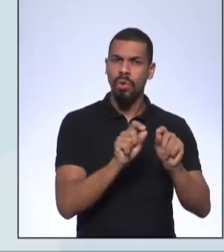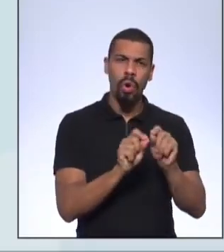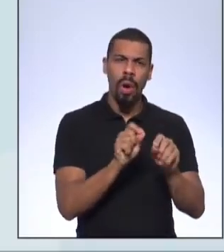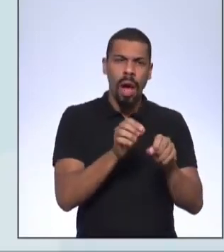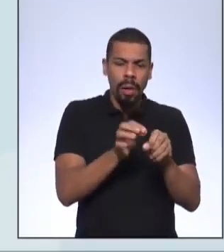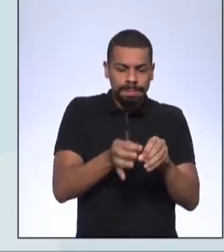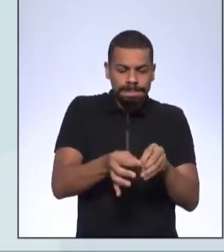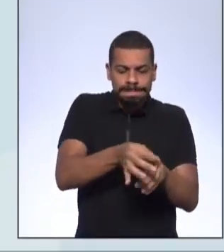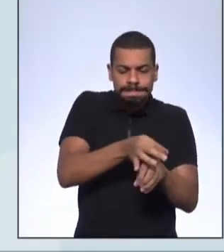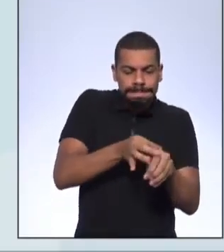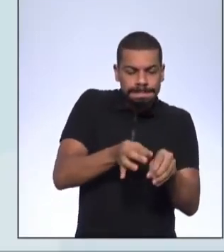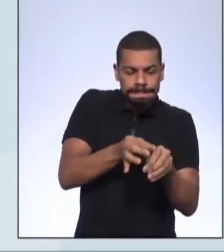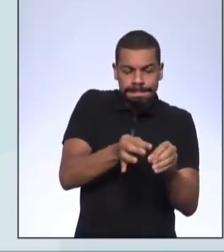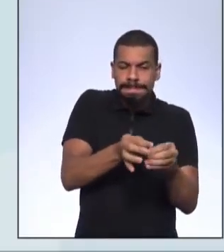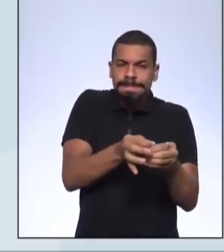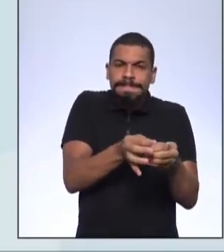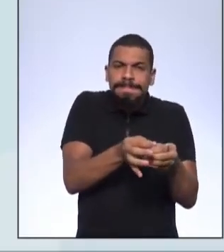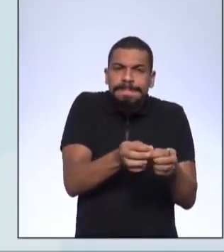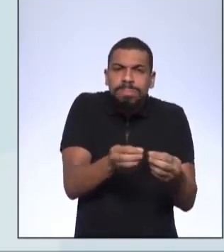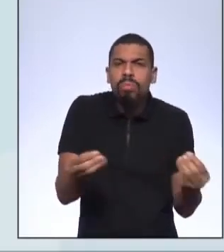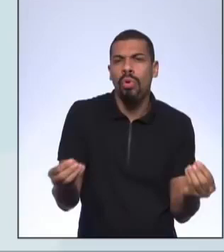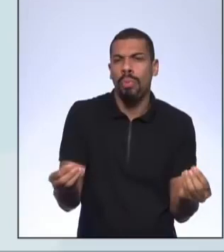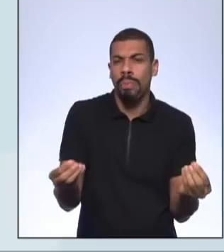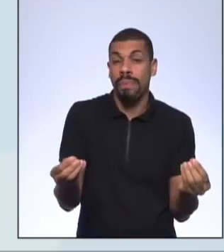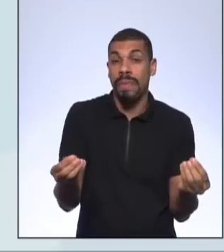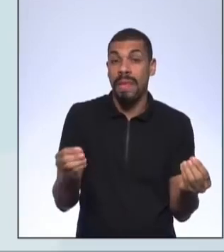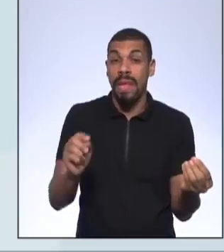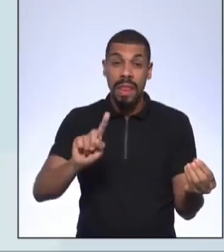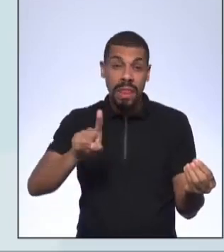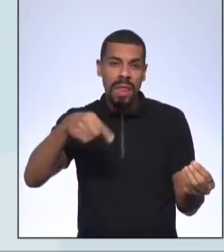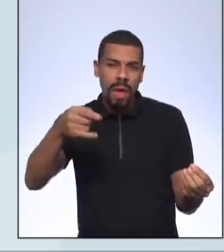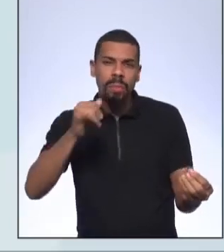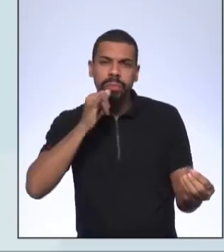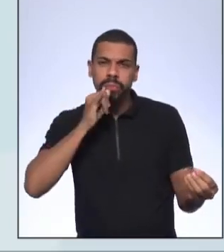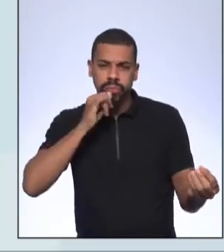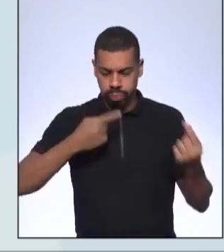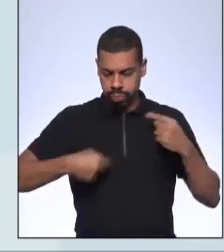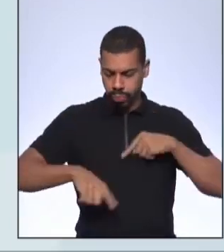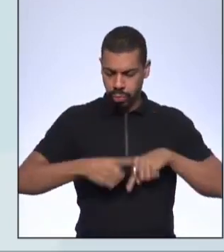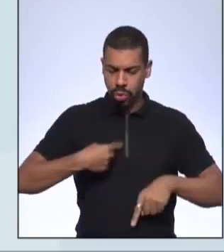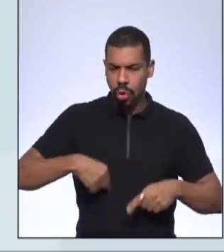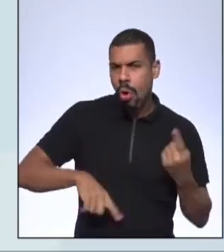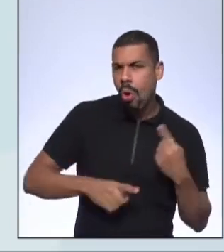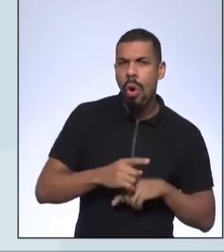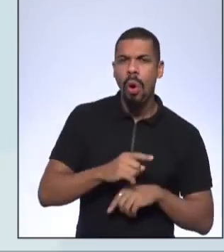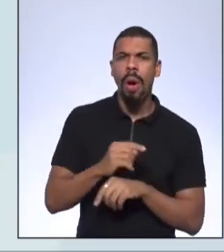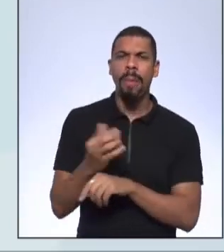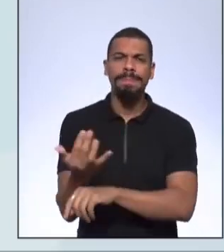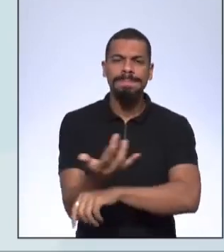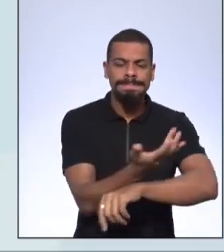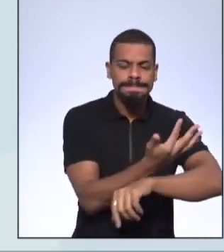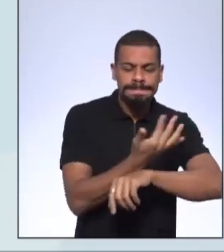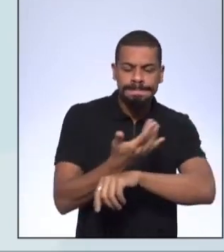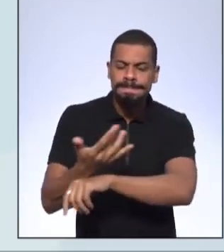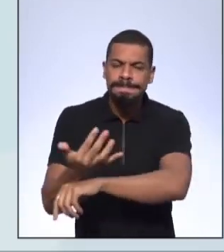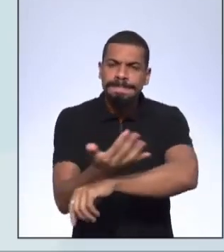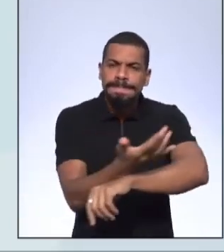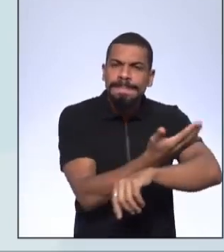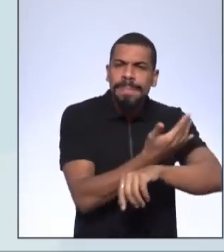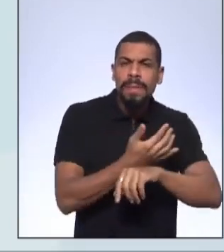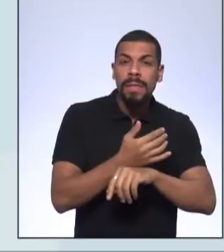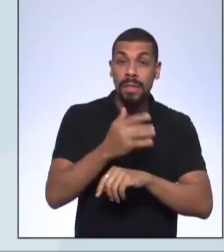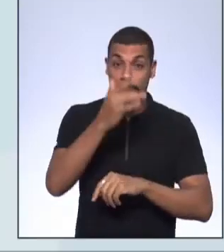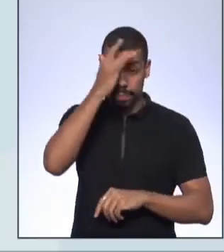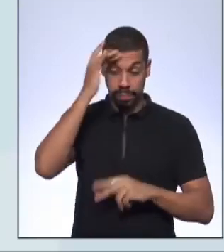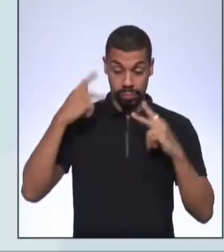2 células filhas. Enquanto que nos seres multicelulares, como nós, diversas plantas e outros milhares de organismos,